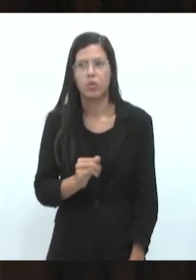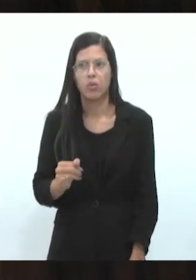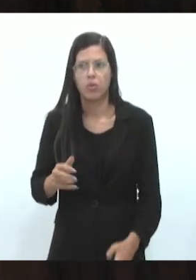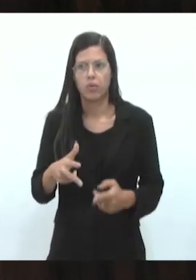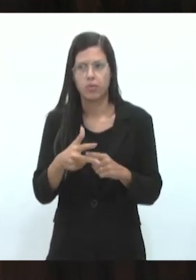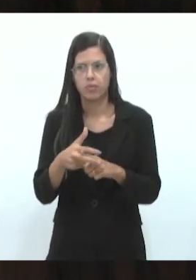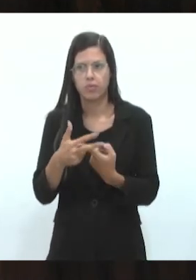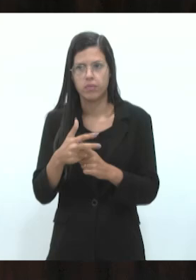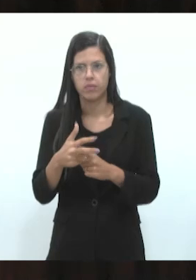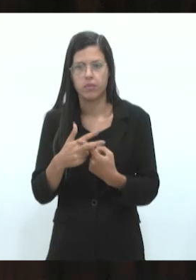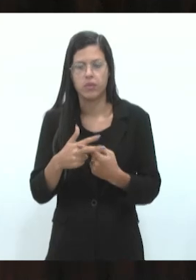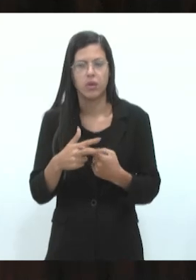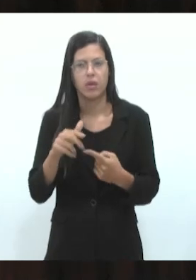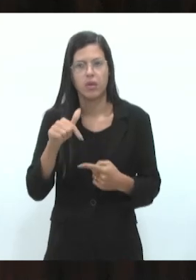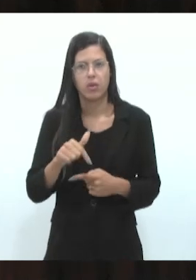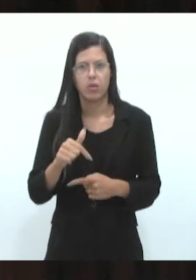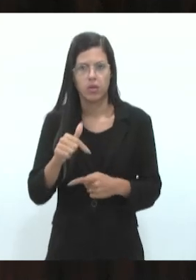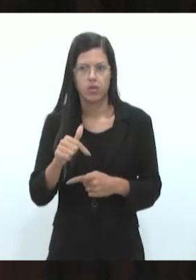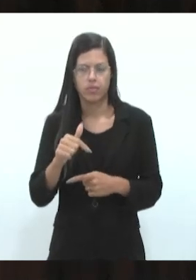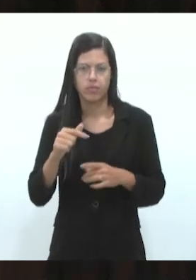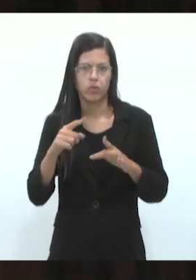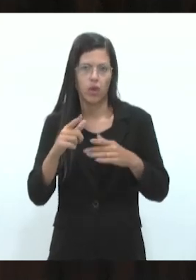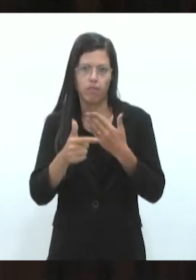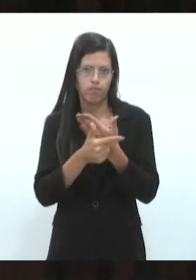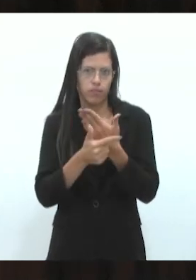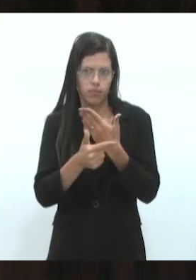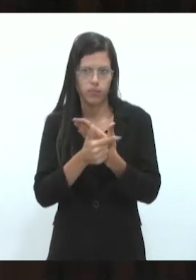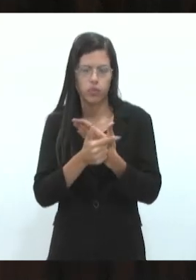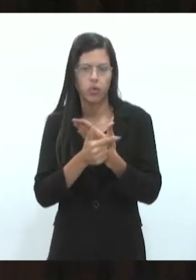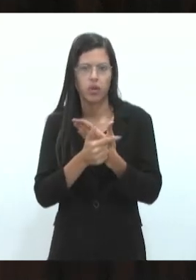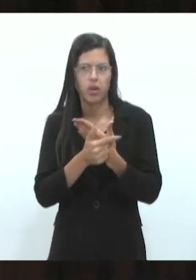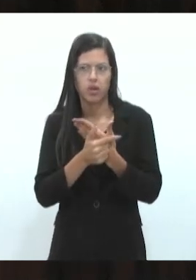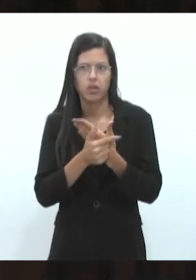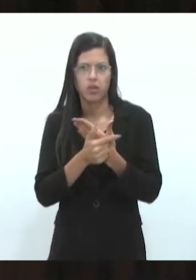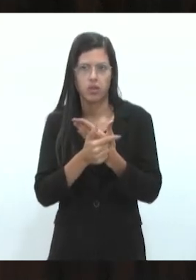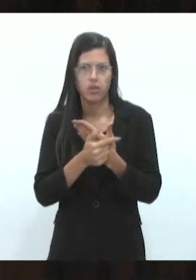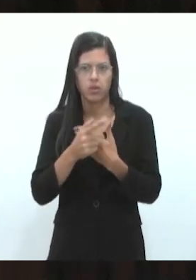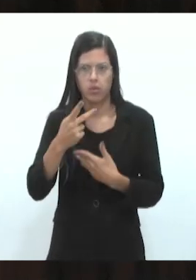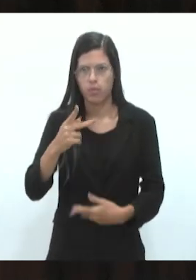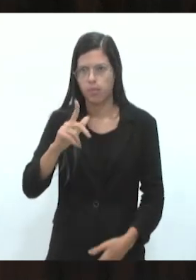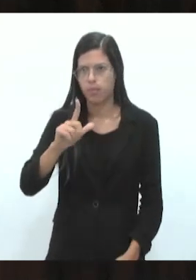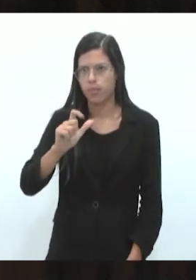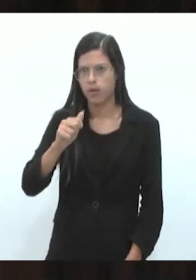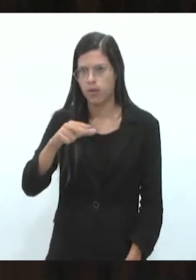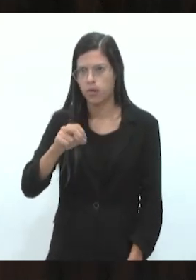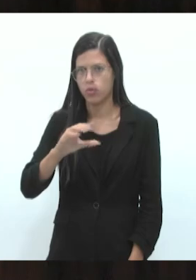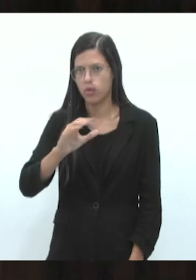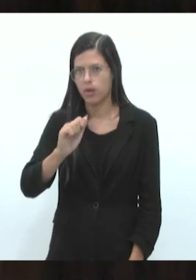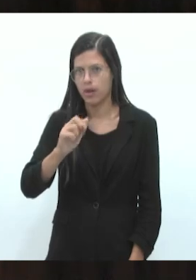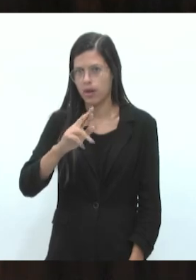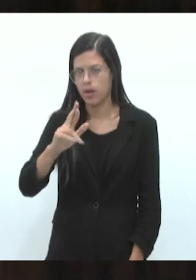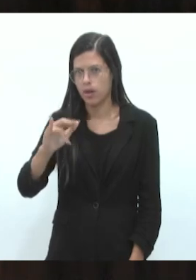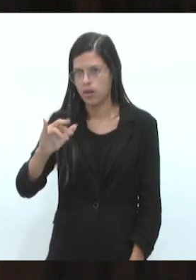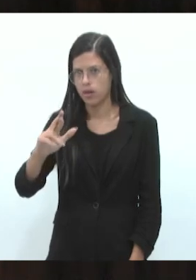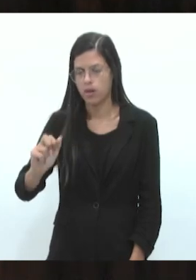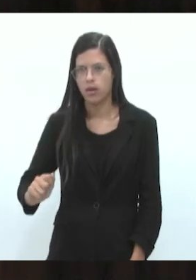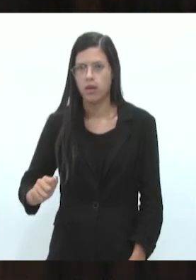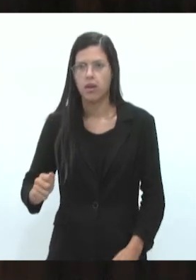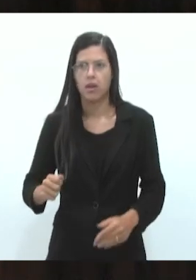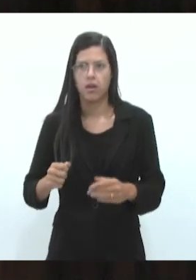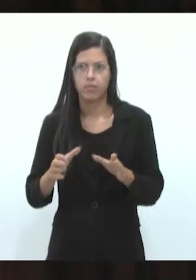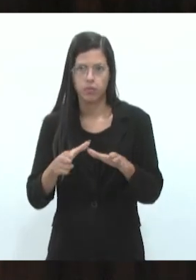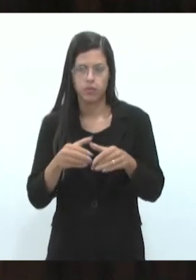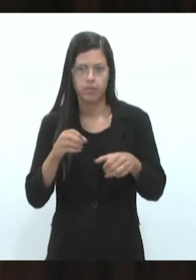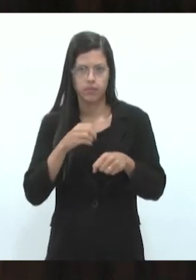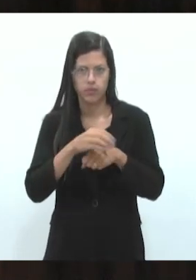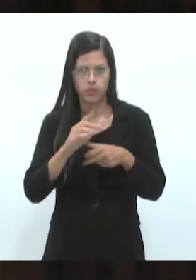plano carreira. Parecer da comissão de indicações legislativas favorável. Relator